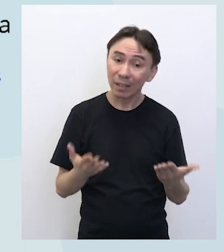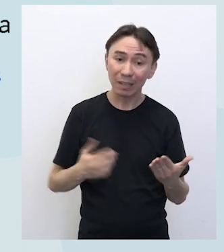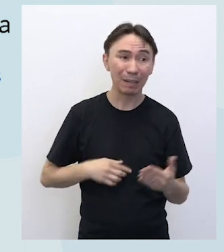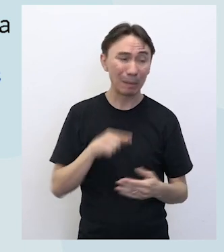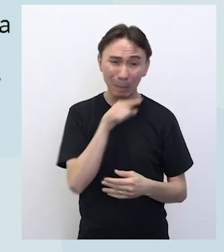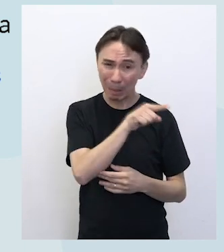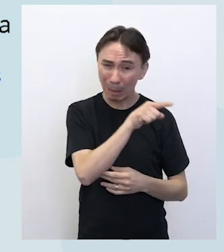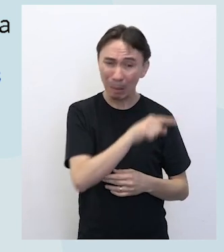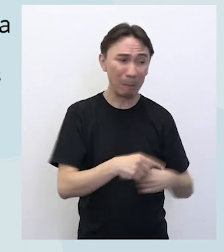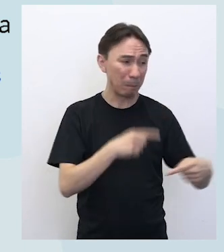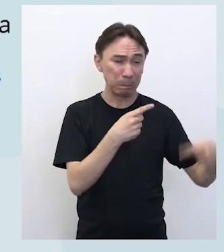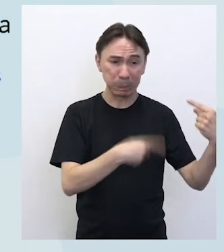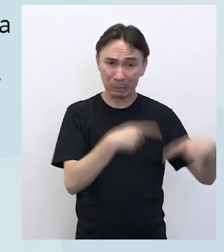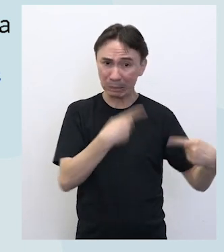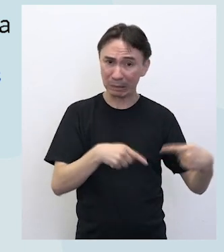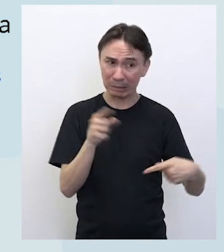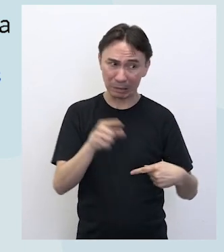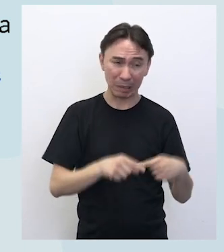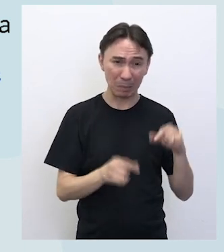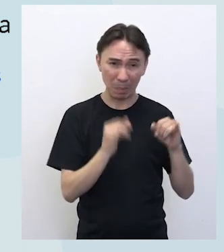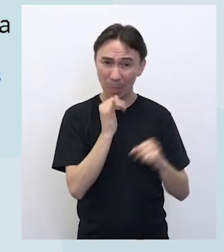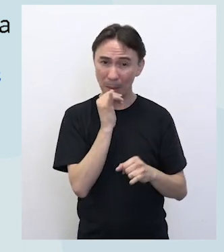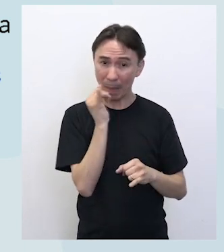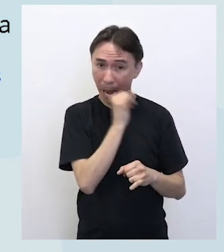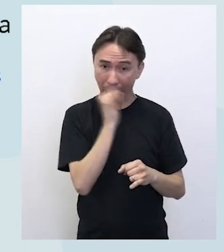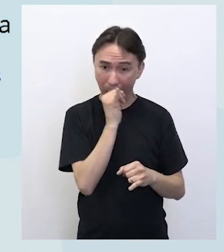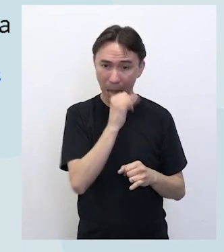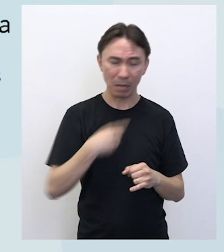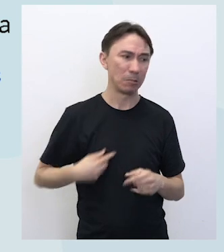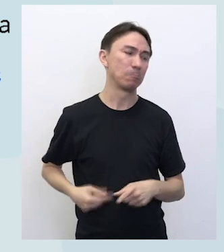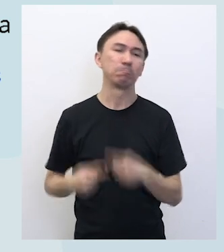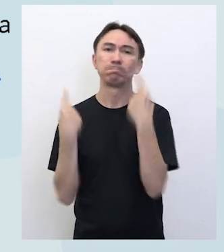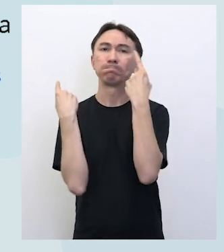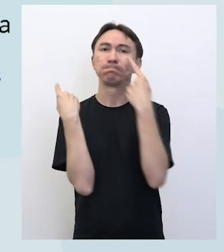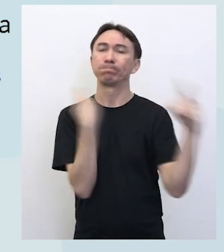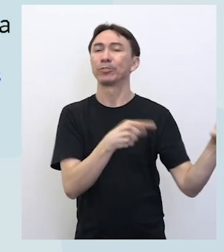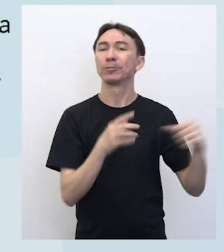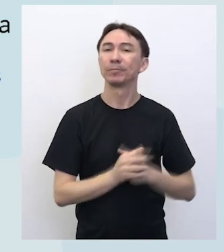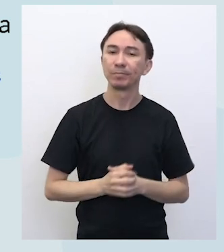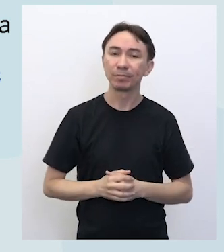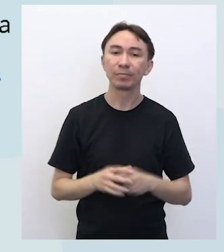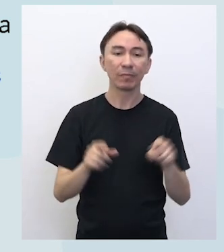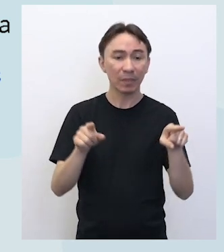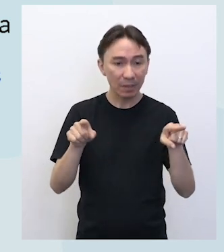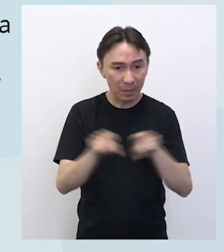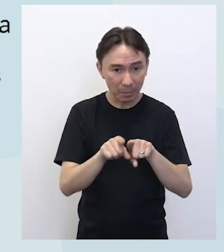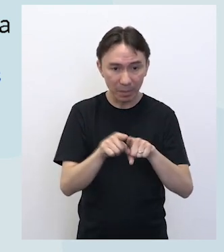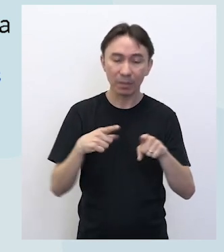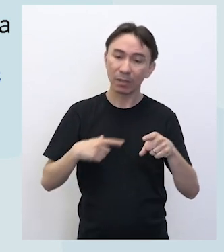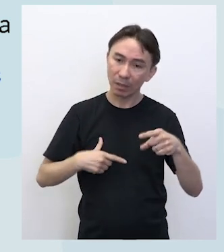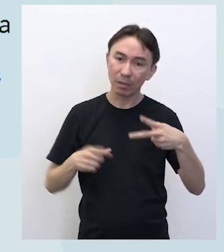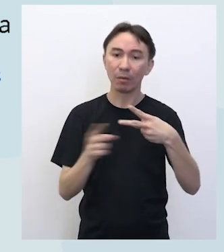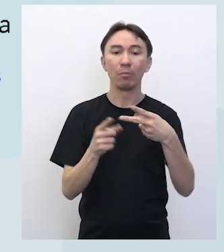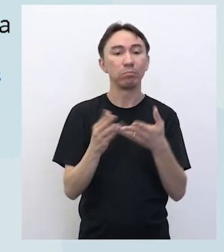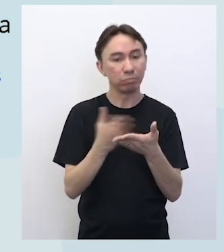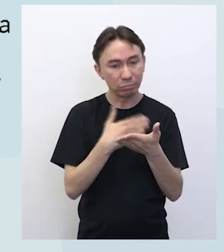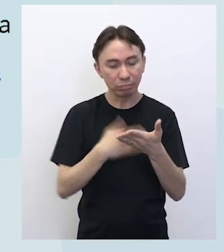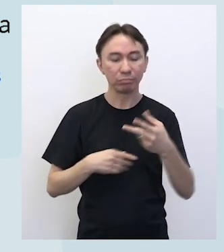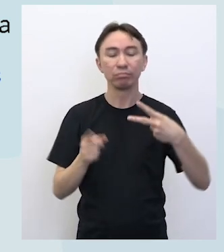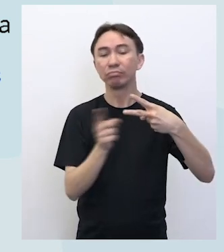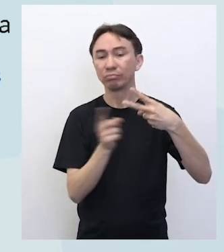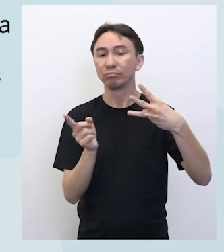regime político na Itália. Ele escreve também a obra Os Intelectuais e a Organização da Cultura,